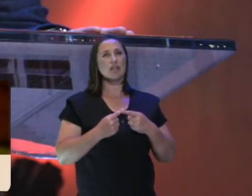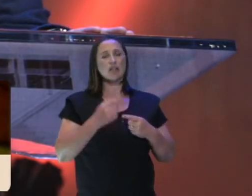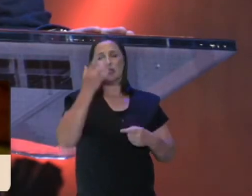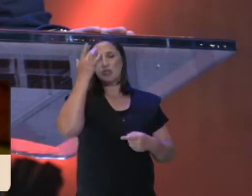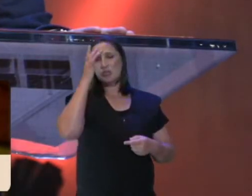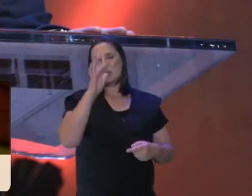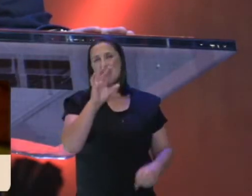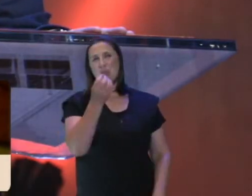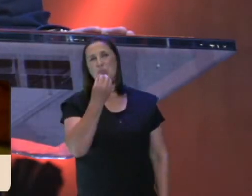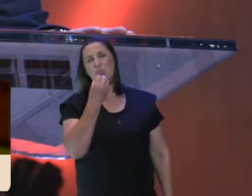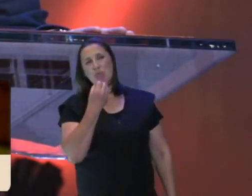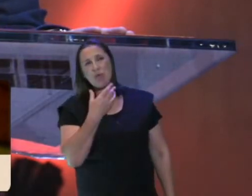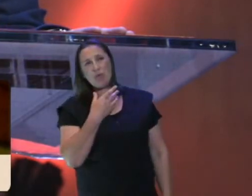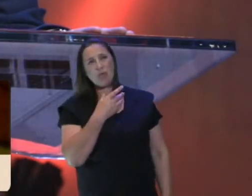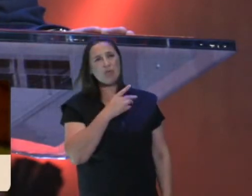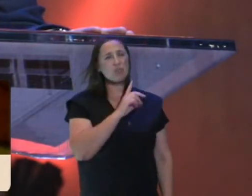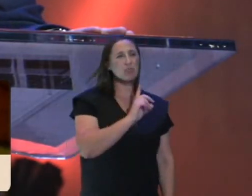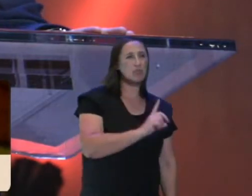se valeu a pena.